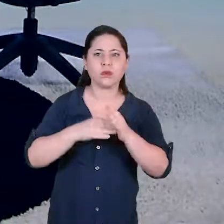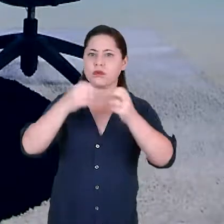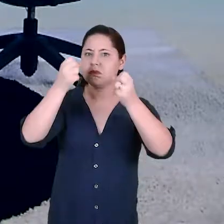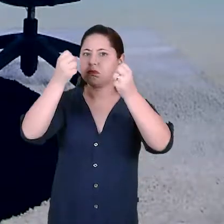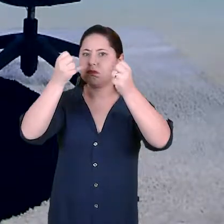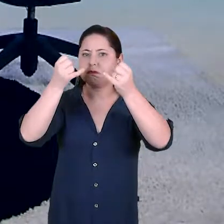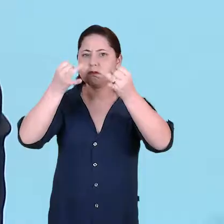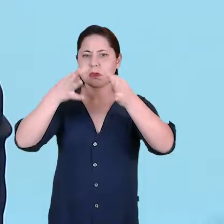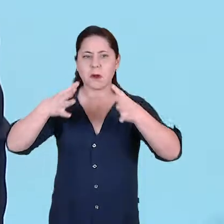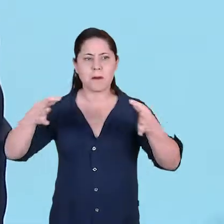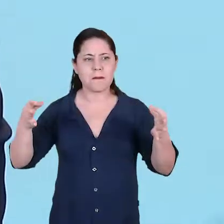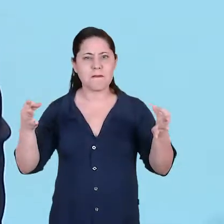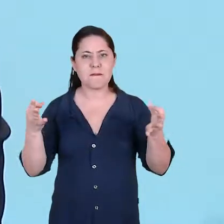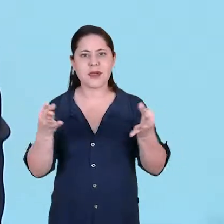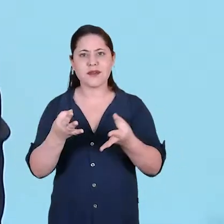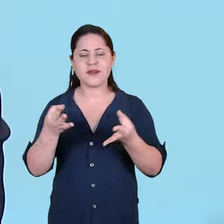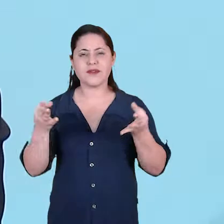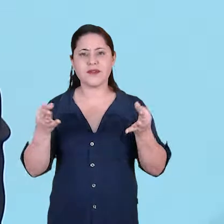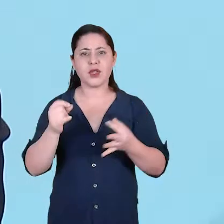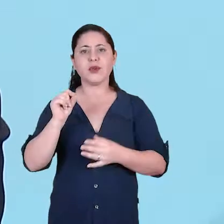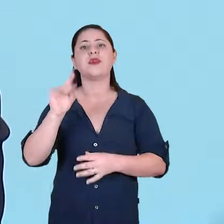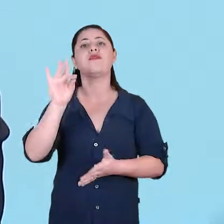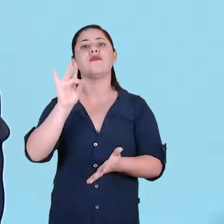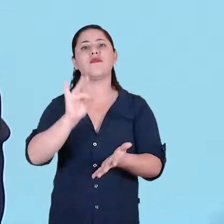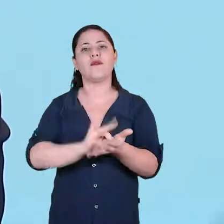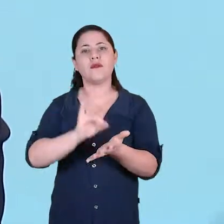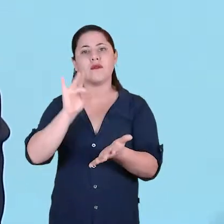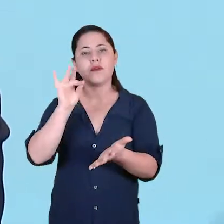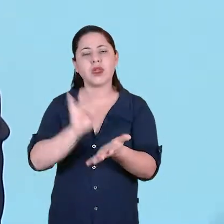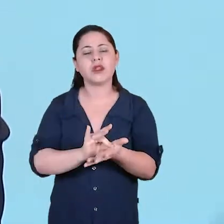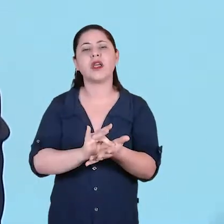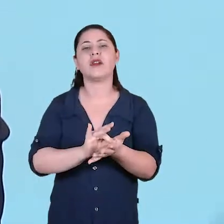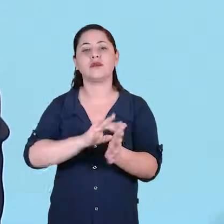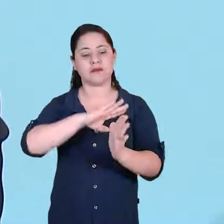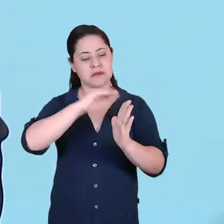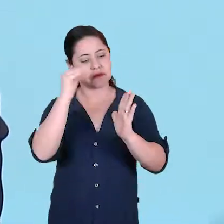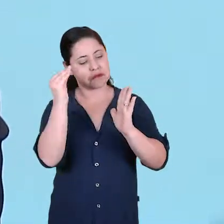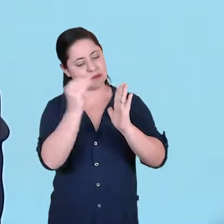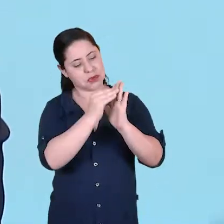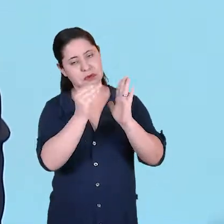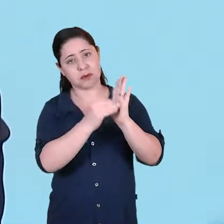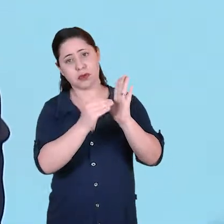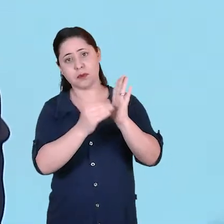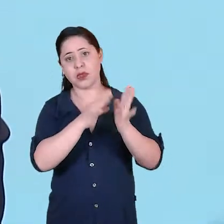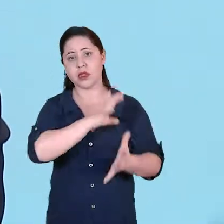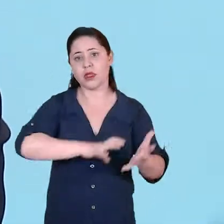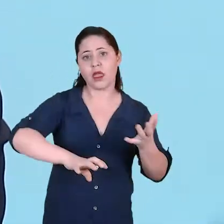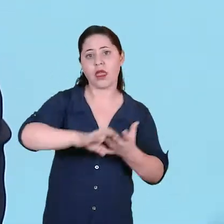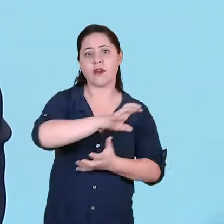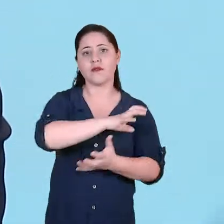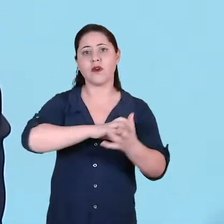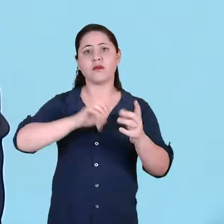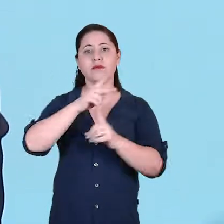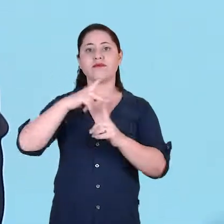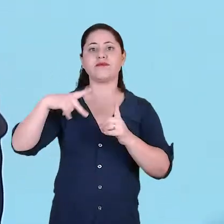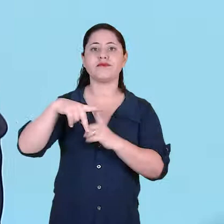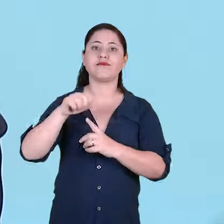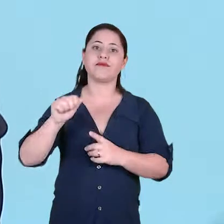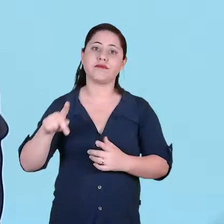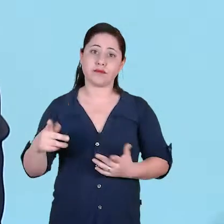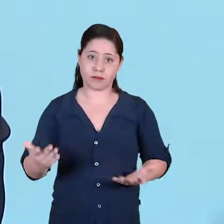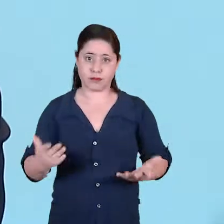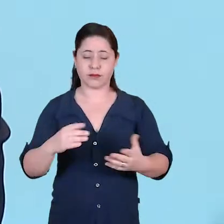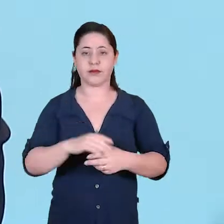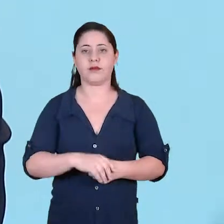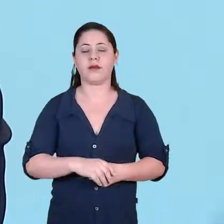explicou muito bem o que de fato está colocado nesta PEC, né, da reforma da Previdência. Eu